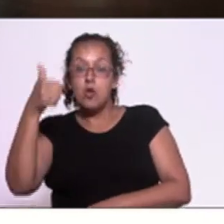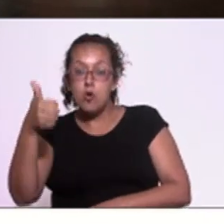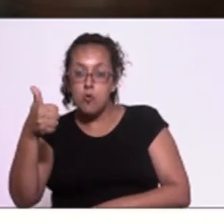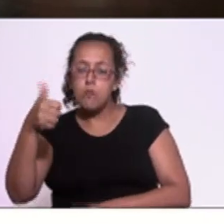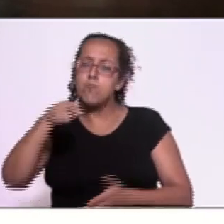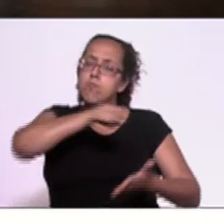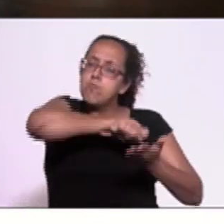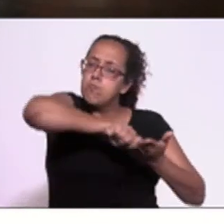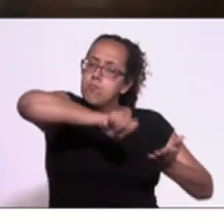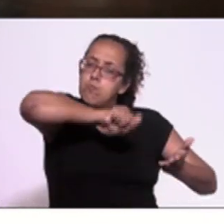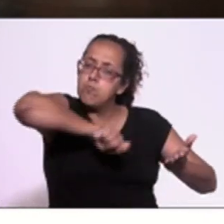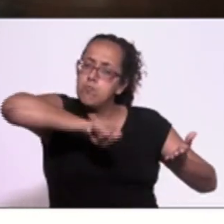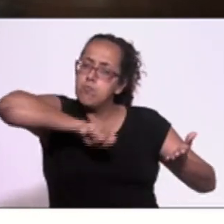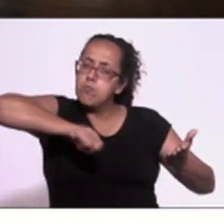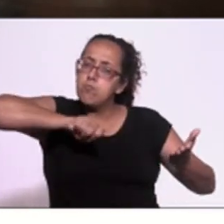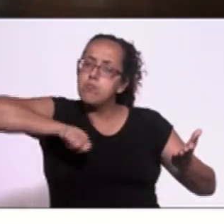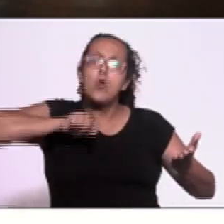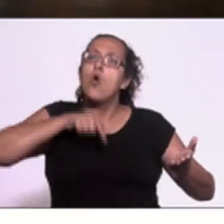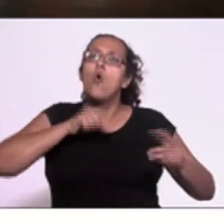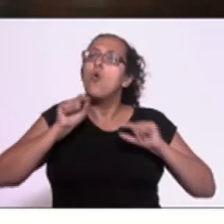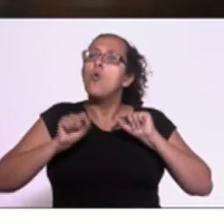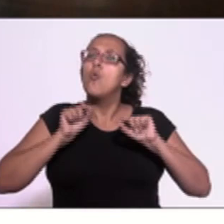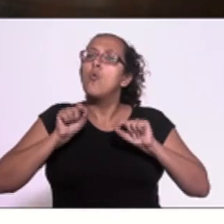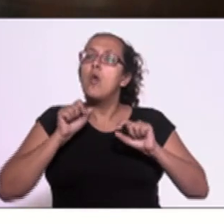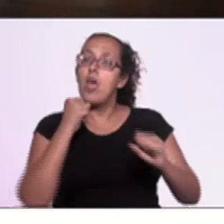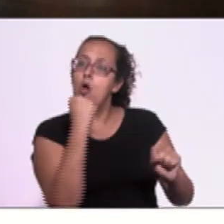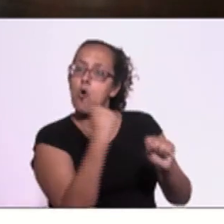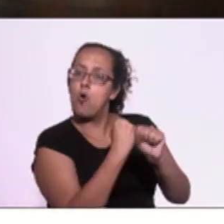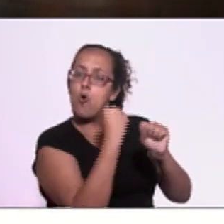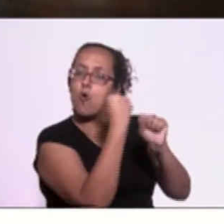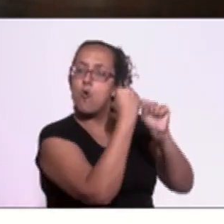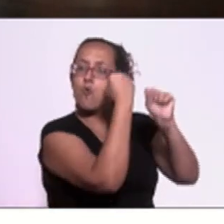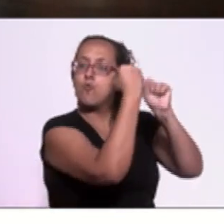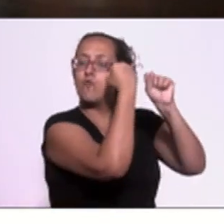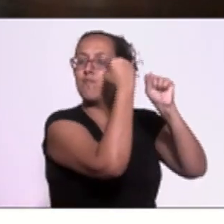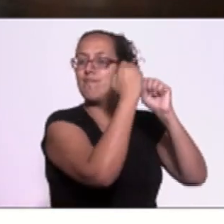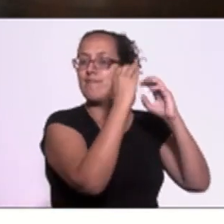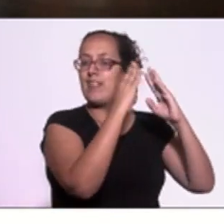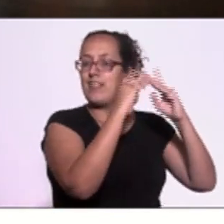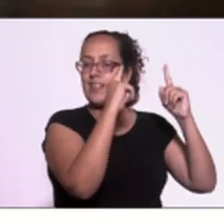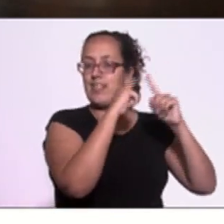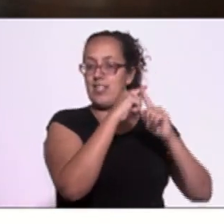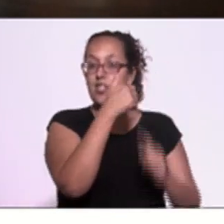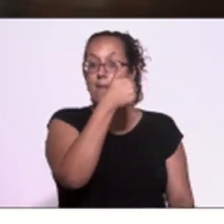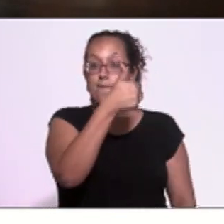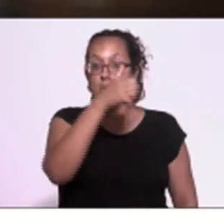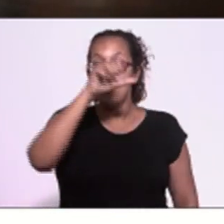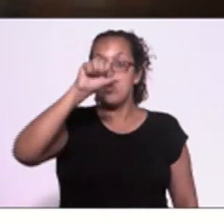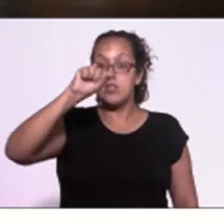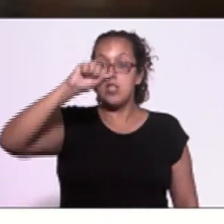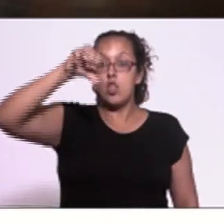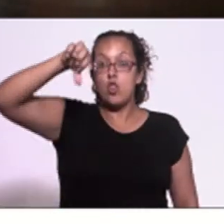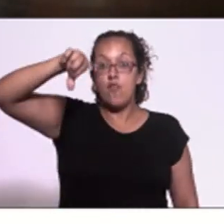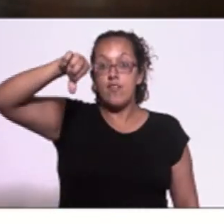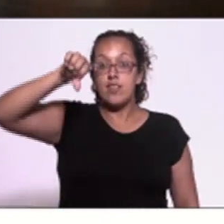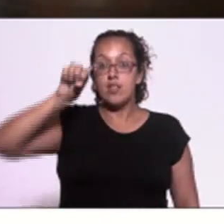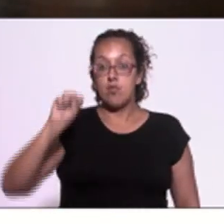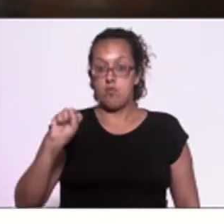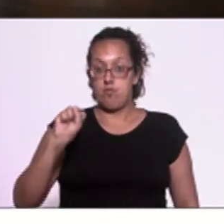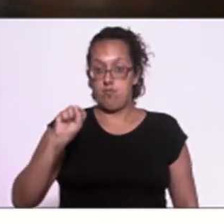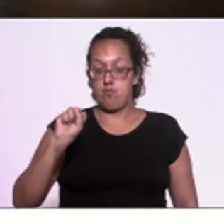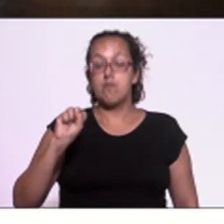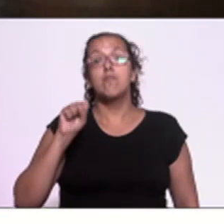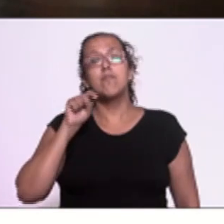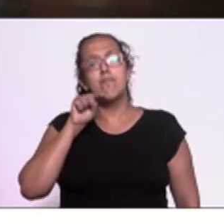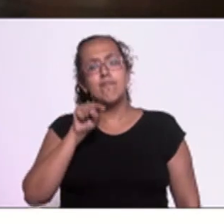um relato sobre a construção do Templo da Humanidade, datado de 1898.